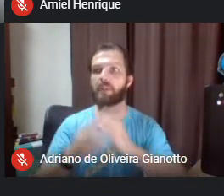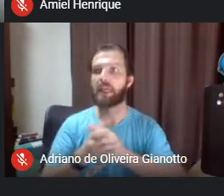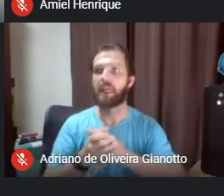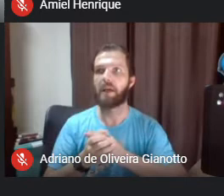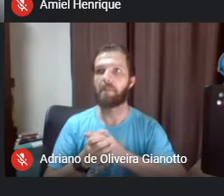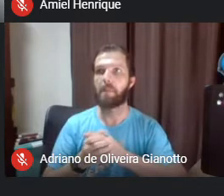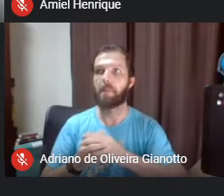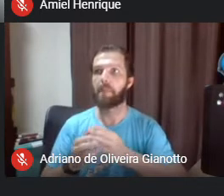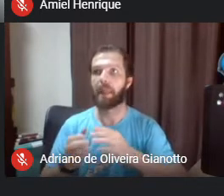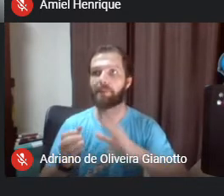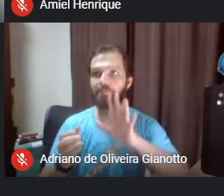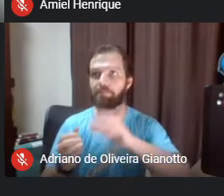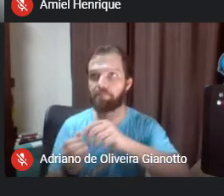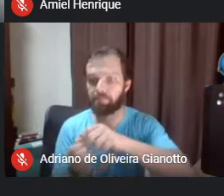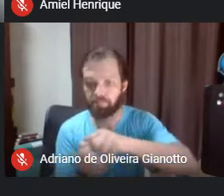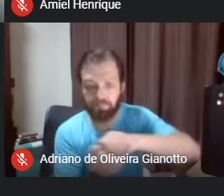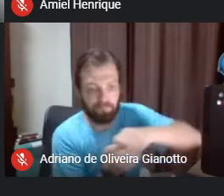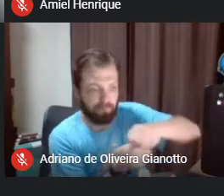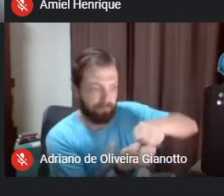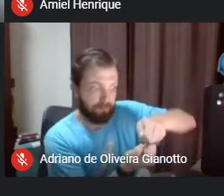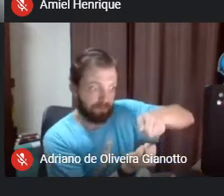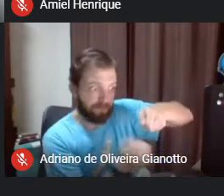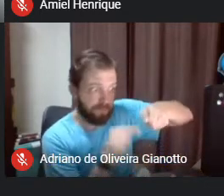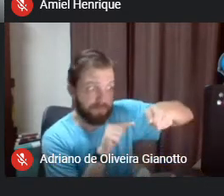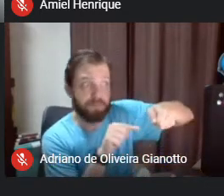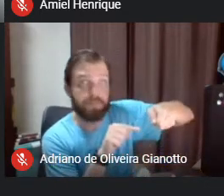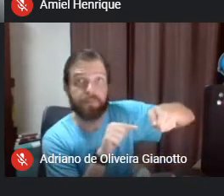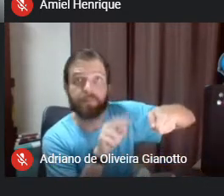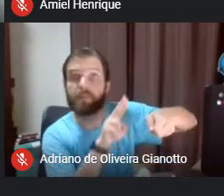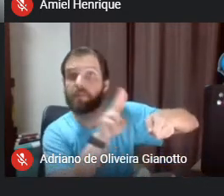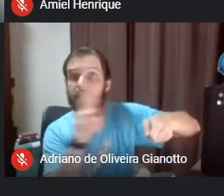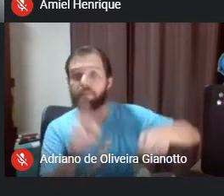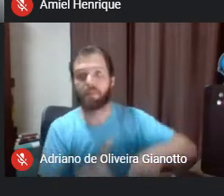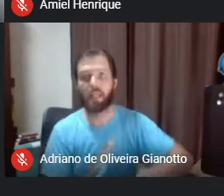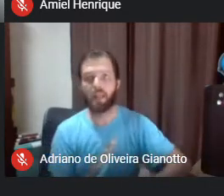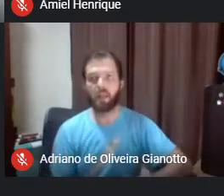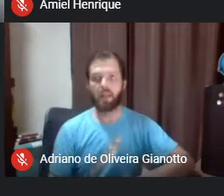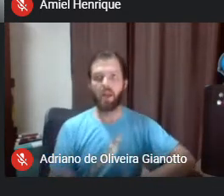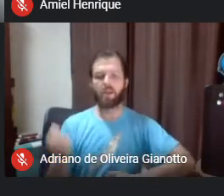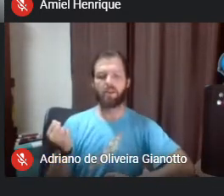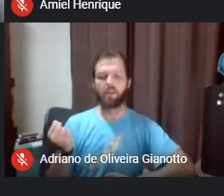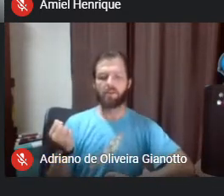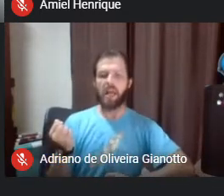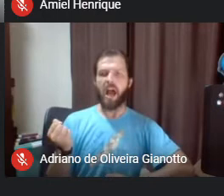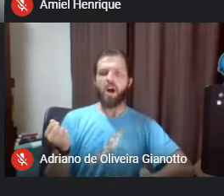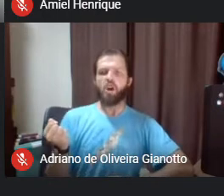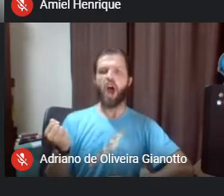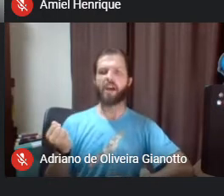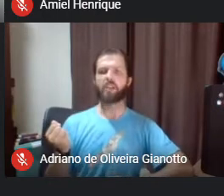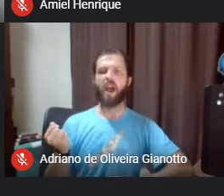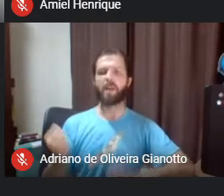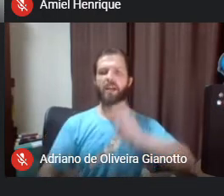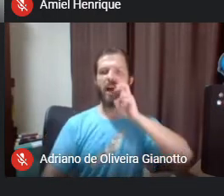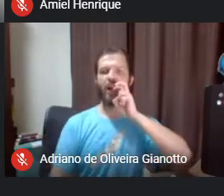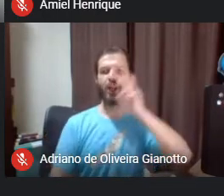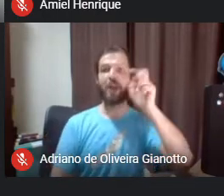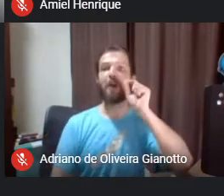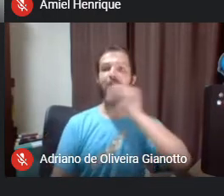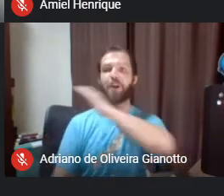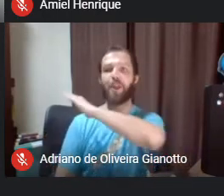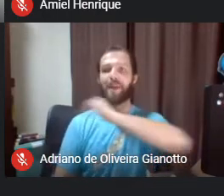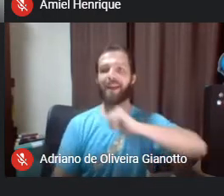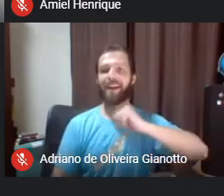e ele falou, como é que eu vou me comunicar com esse cidadão? Aí ele abriu o pergaminho e mostrou o nome, né, de Dom Pedro